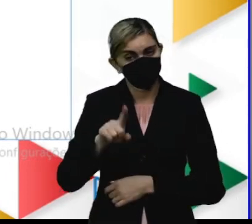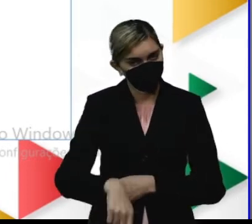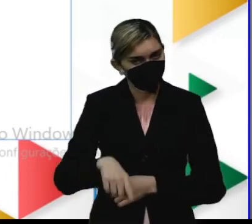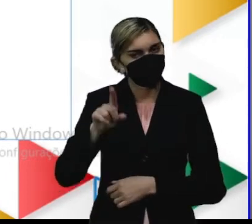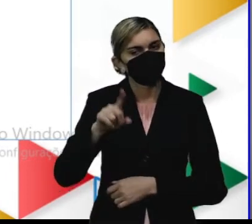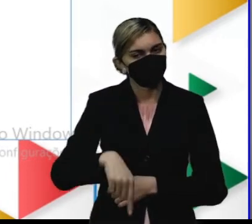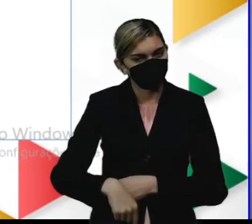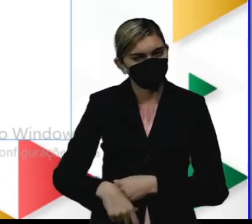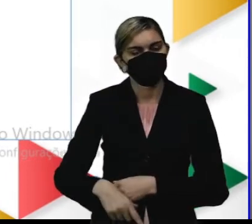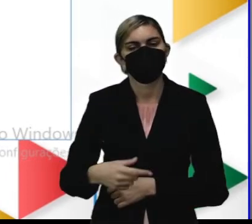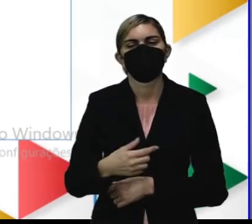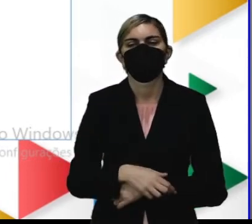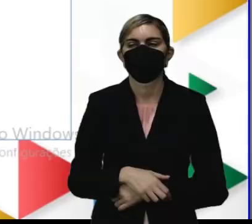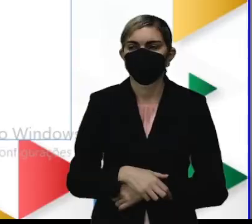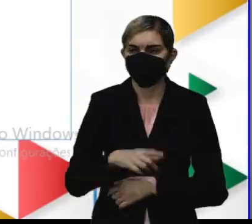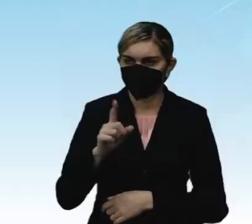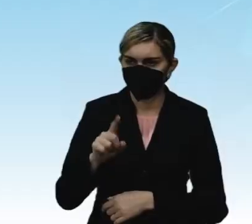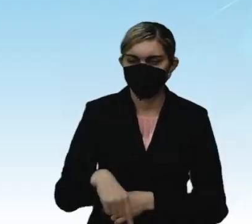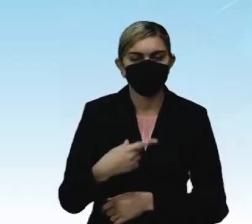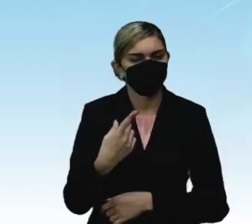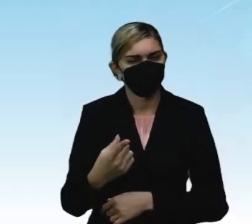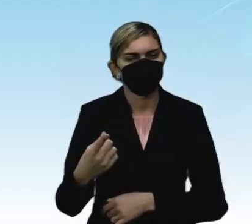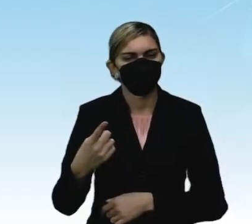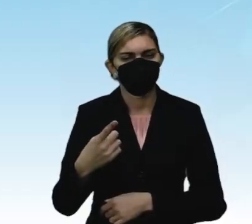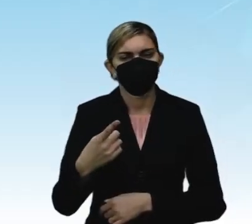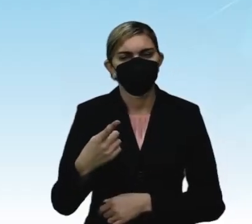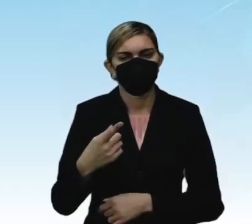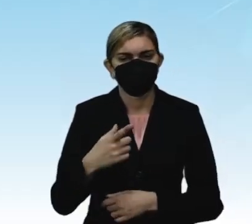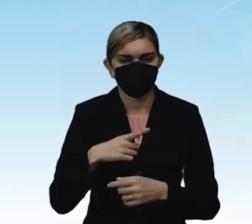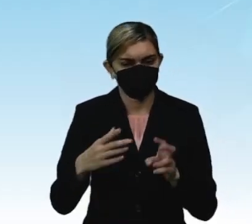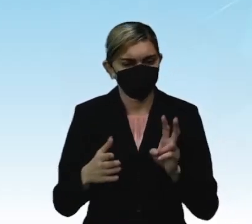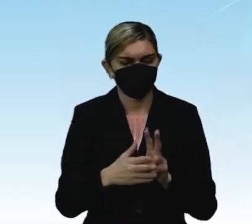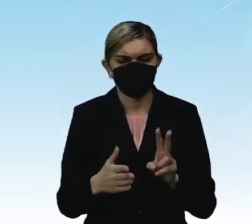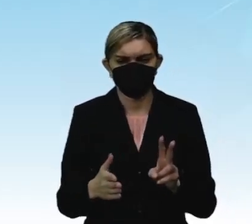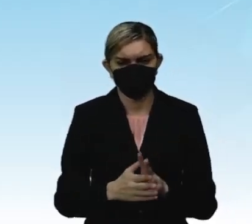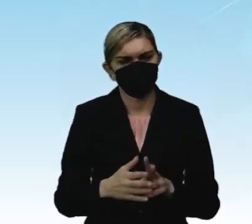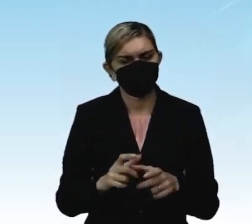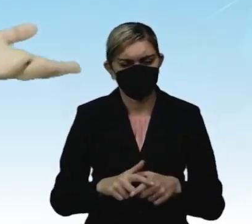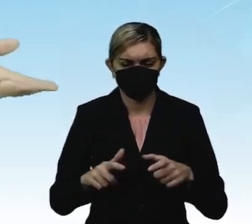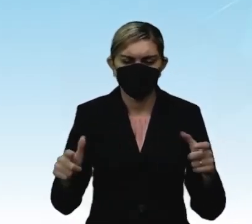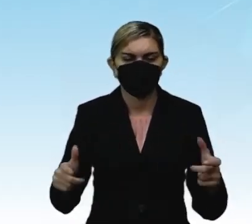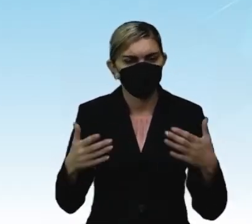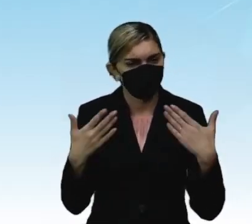Ele mesmo, meus anjos. Um gênero indígena que foi muito maior